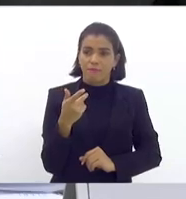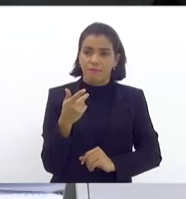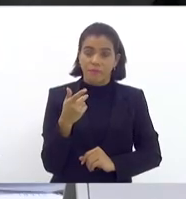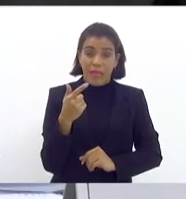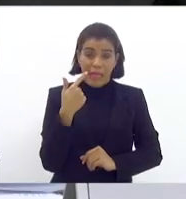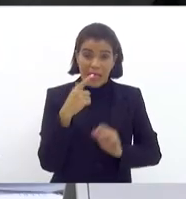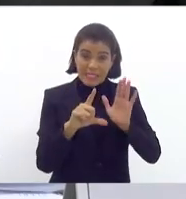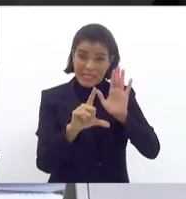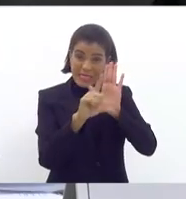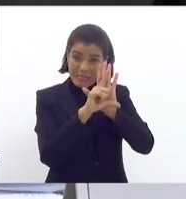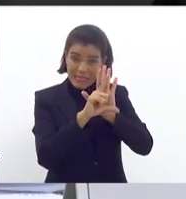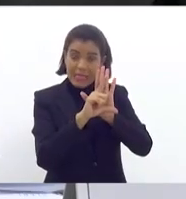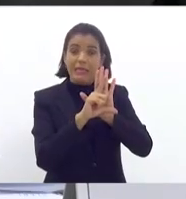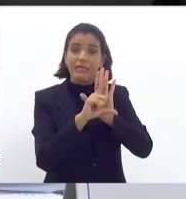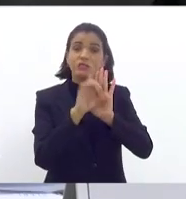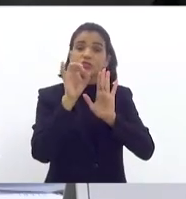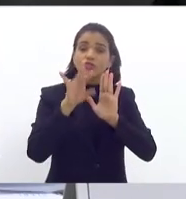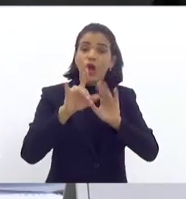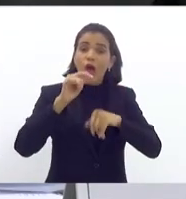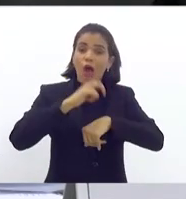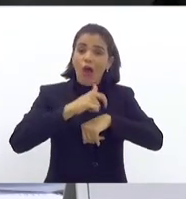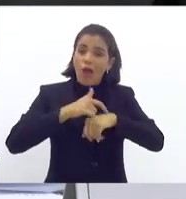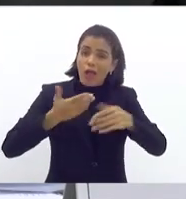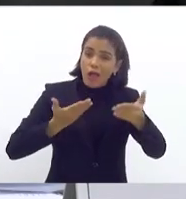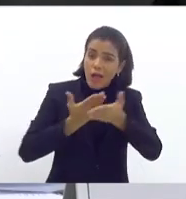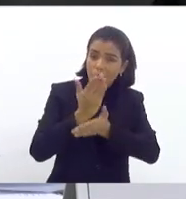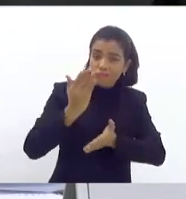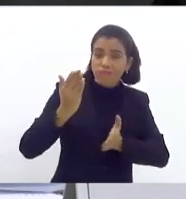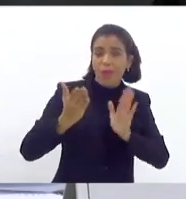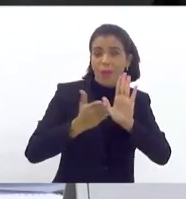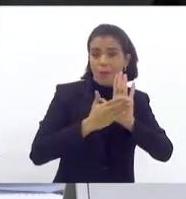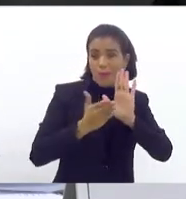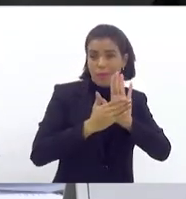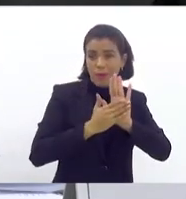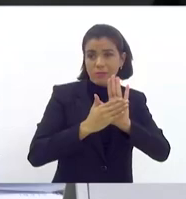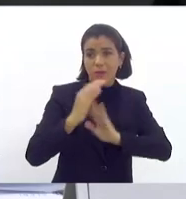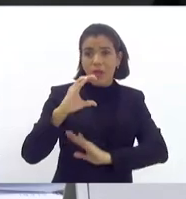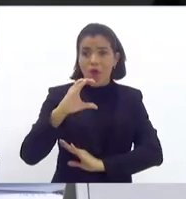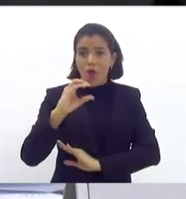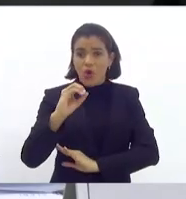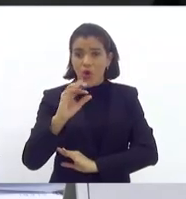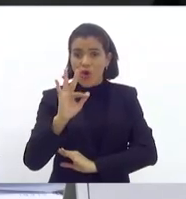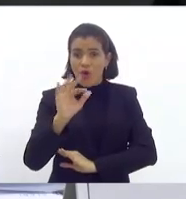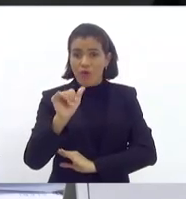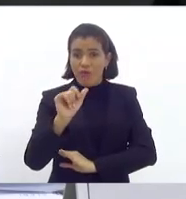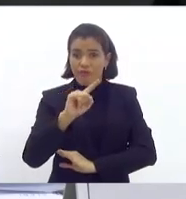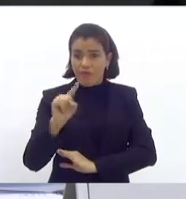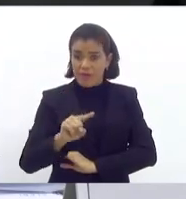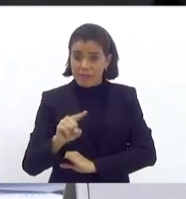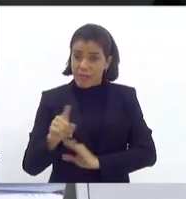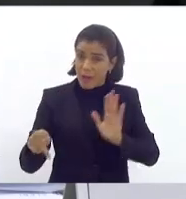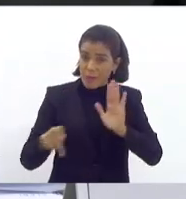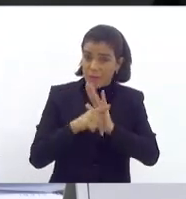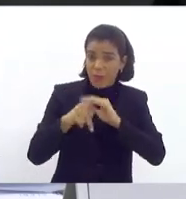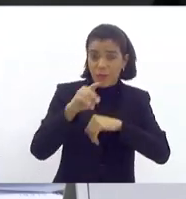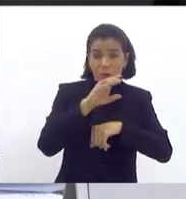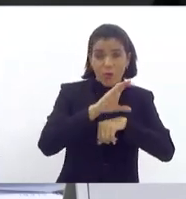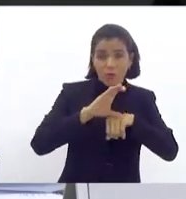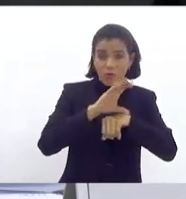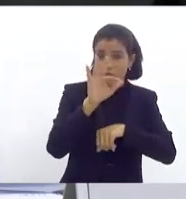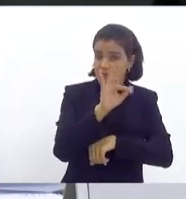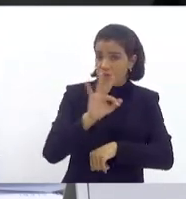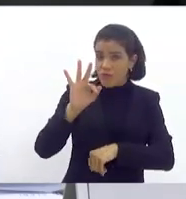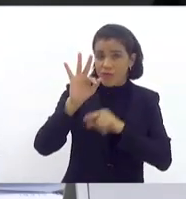esta lei produzirá seus efeitos somente após aprovação da proposta pelo CONFAES, a própria Constituição Federal ela